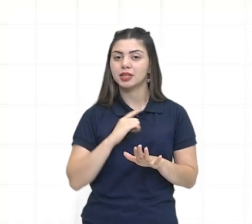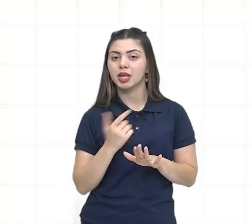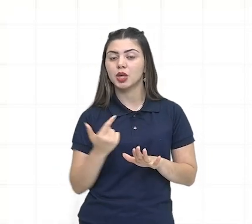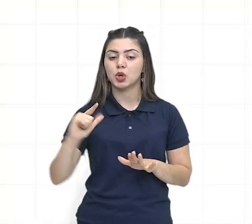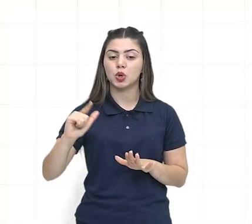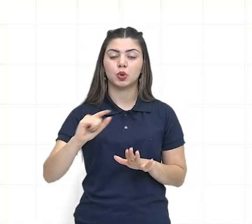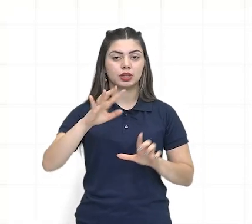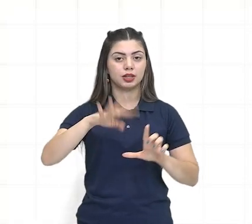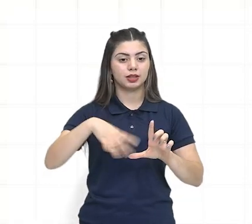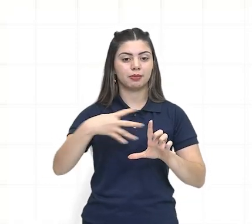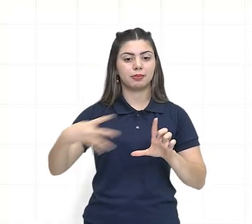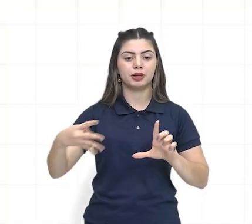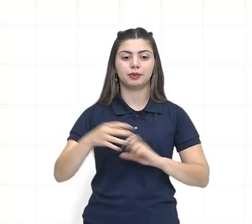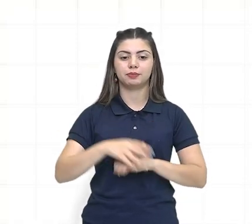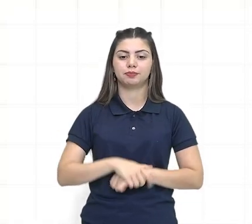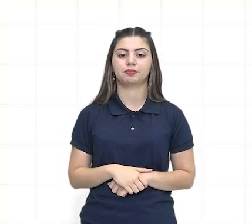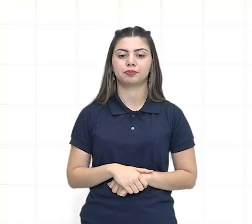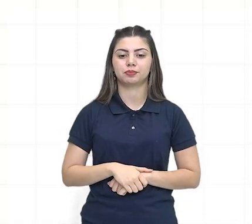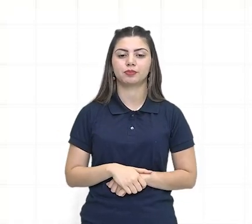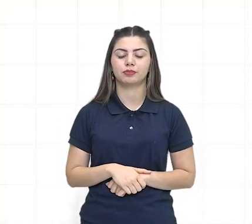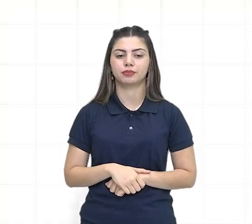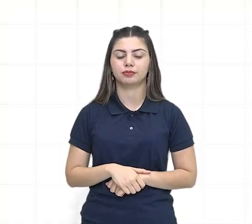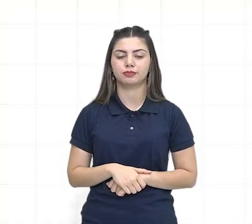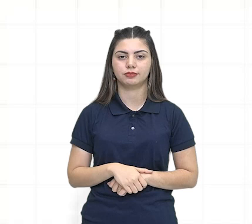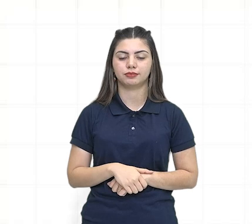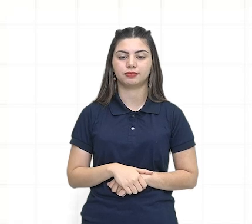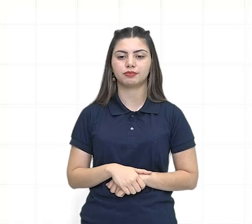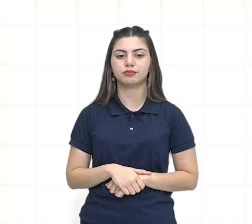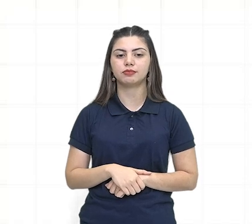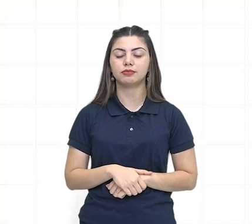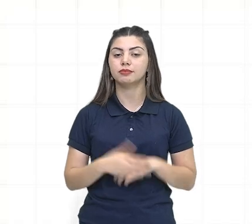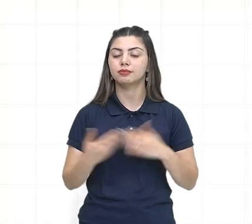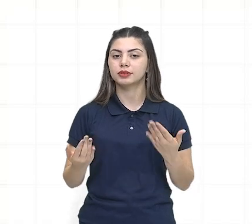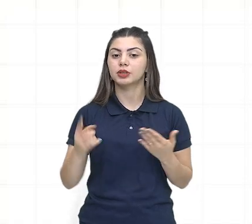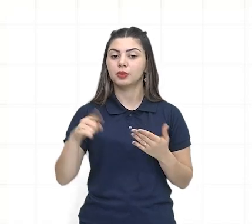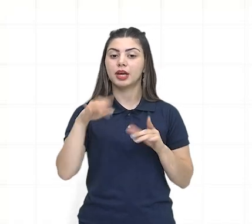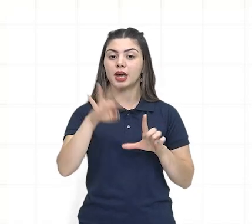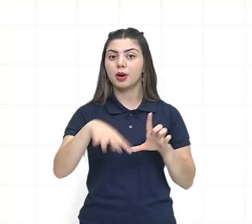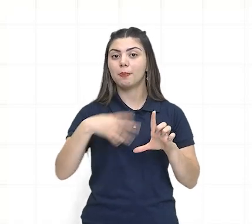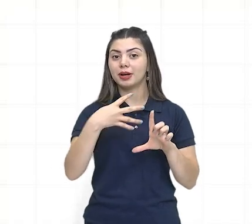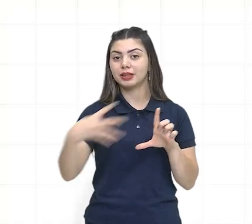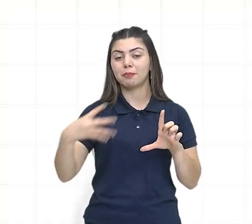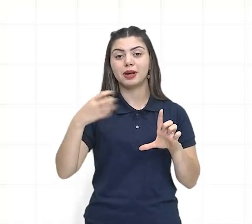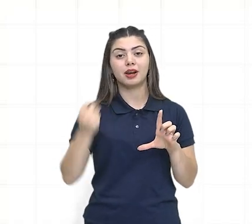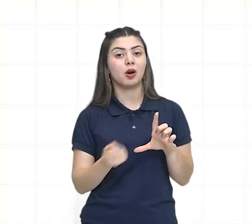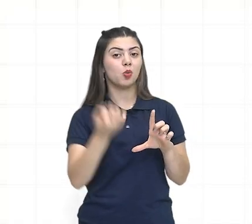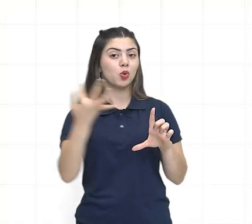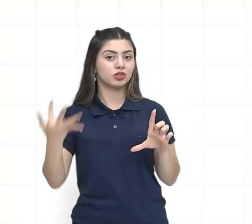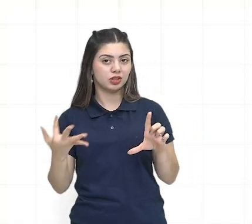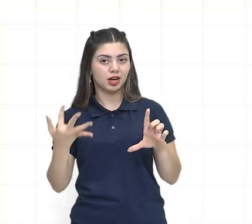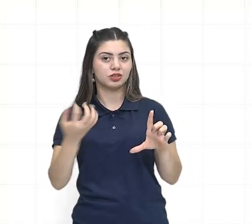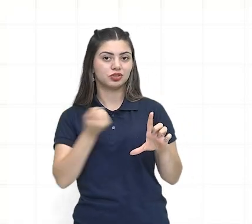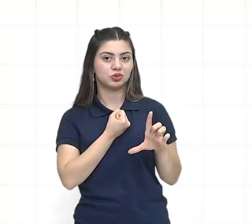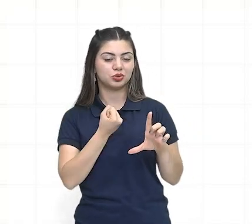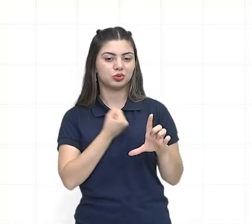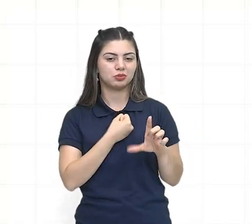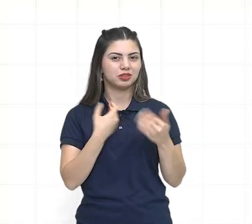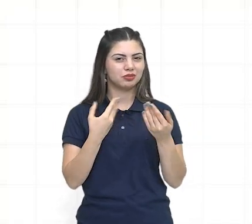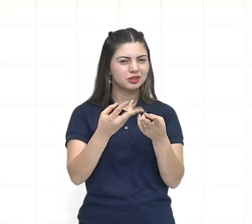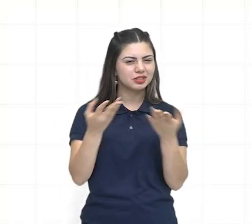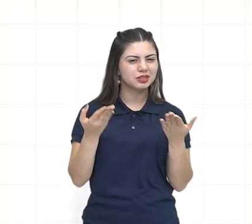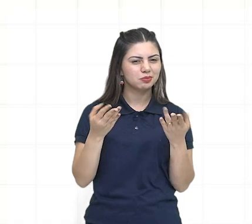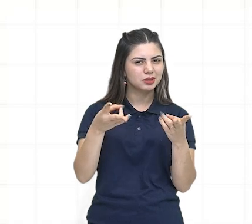tabela temos a seguinte situação: é uma tabela quantitativa. Então você já vai